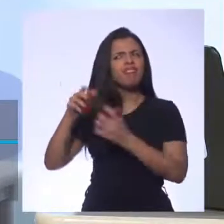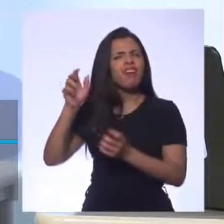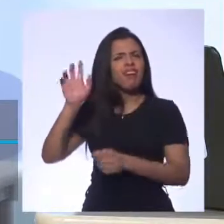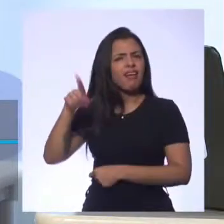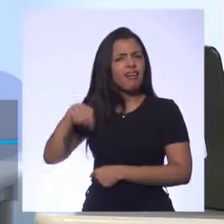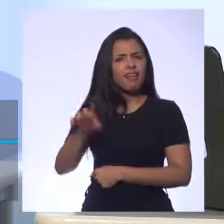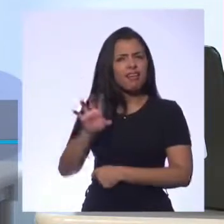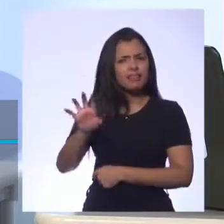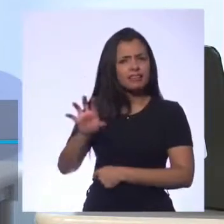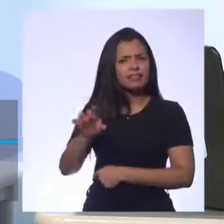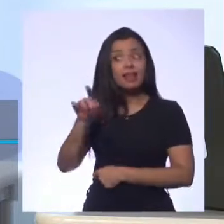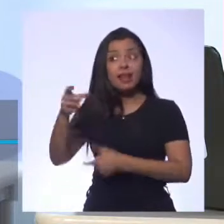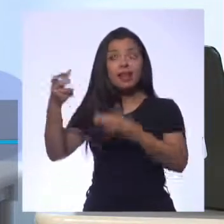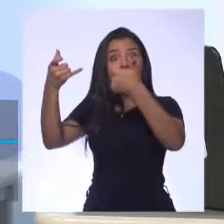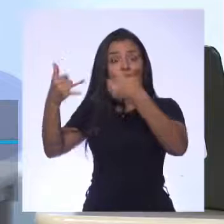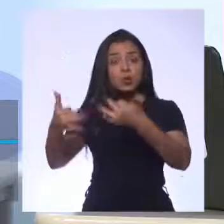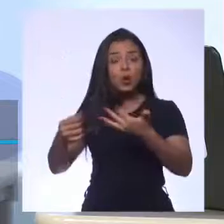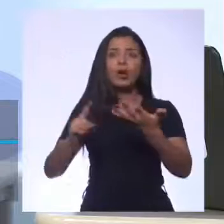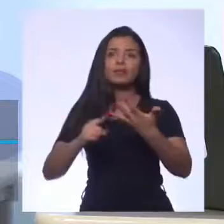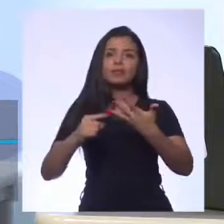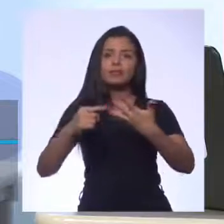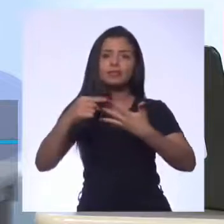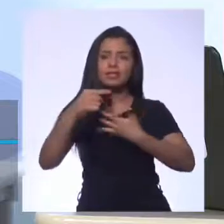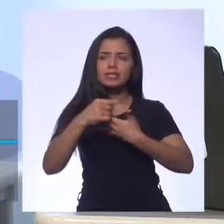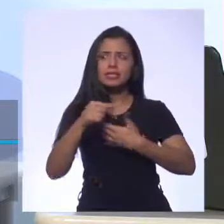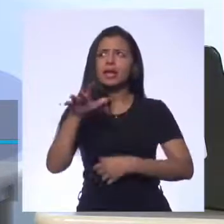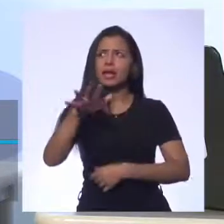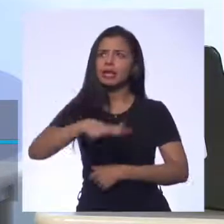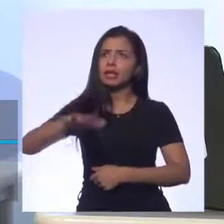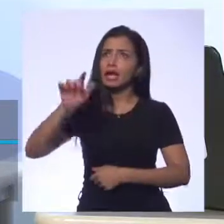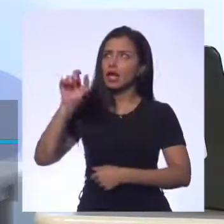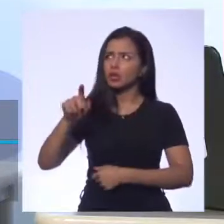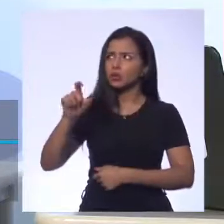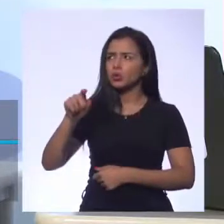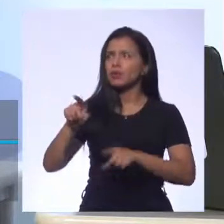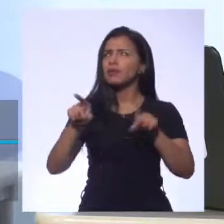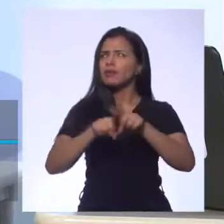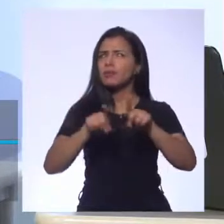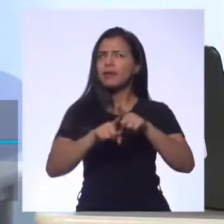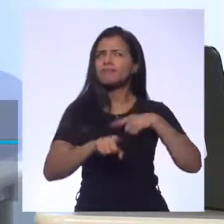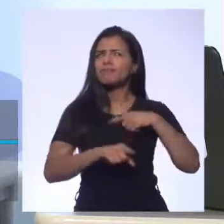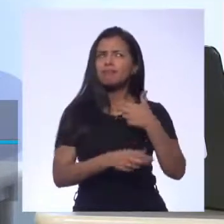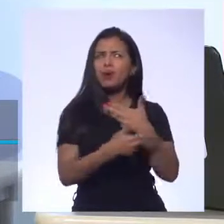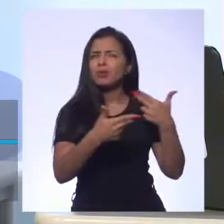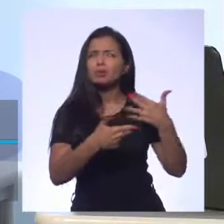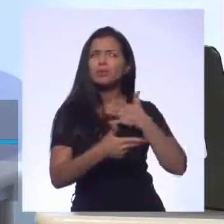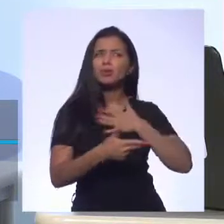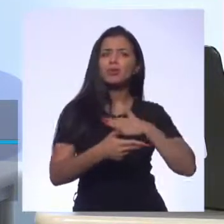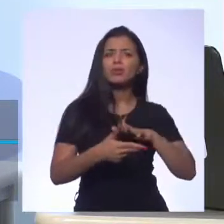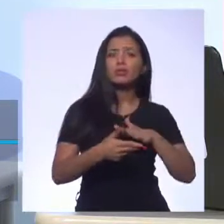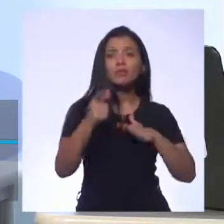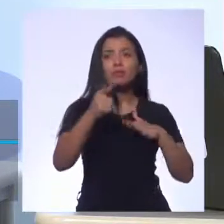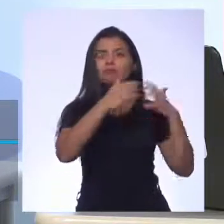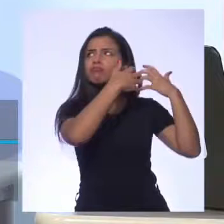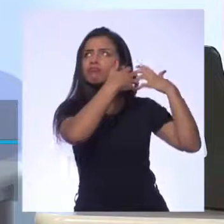Ela falou e descreveu o cenário que aqui é azul e aqui tem algo que eu não gostei, eu gostei. E você vai